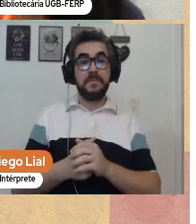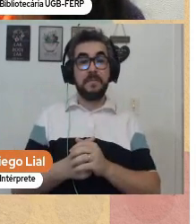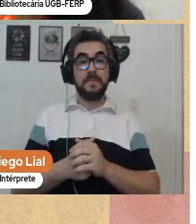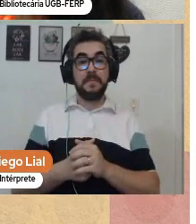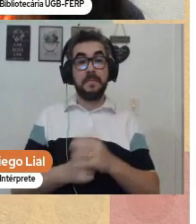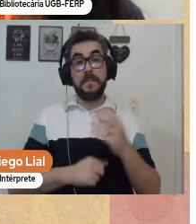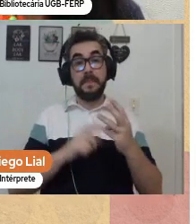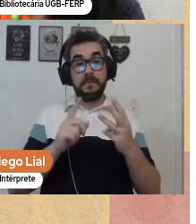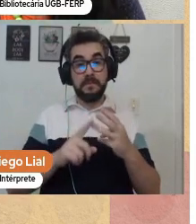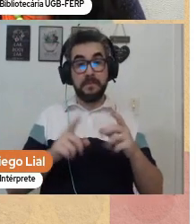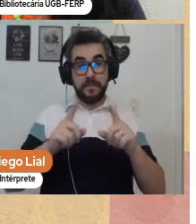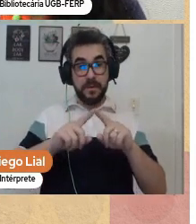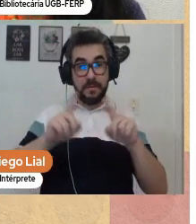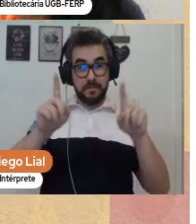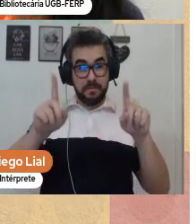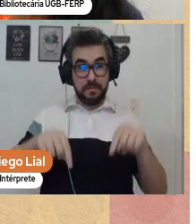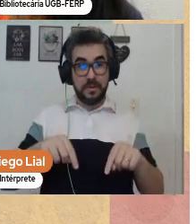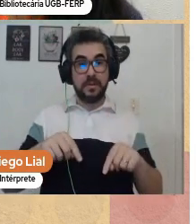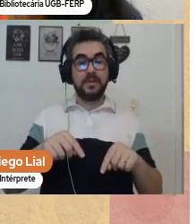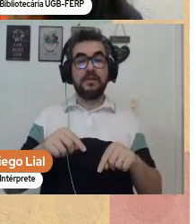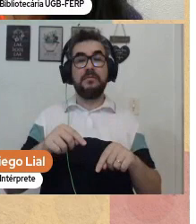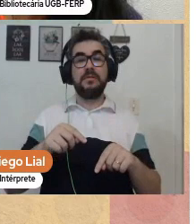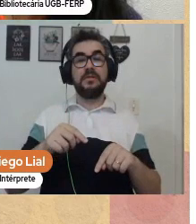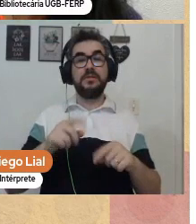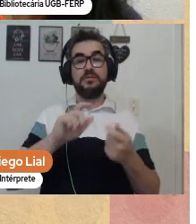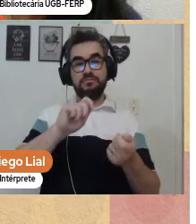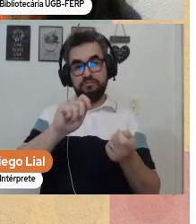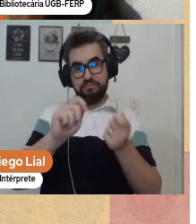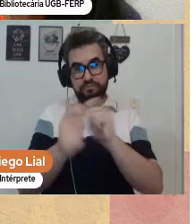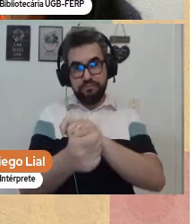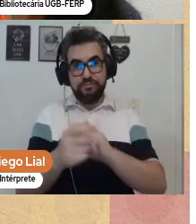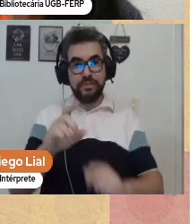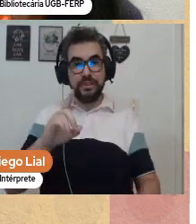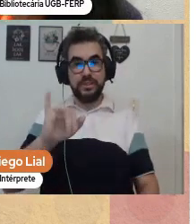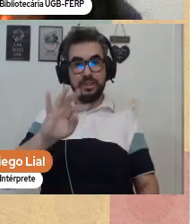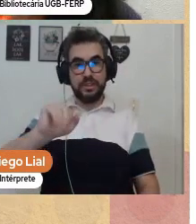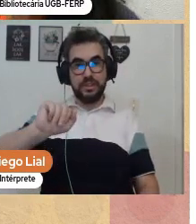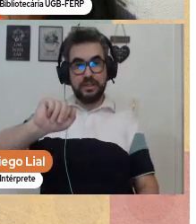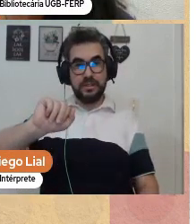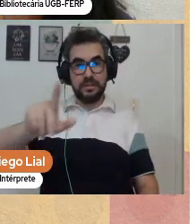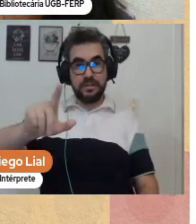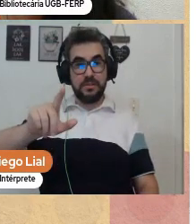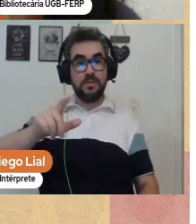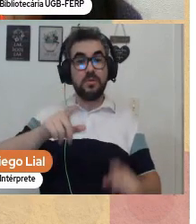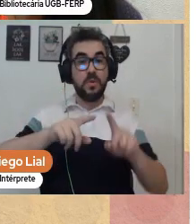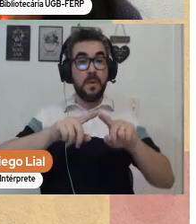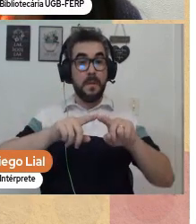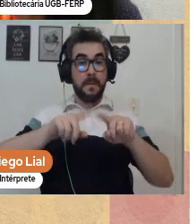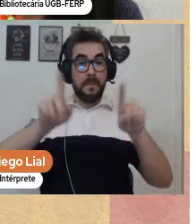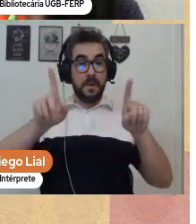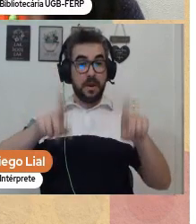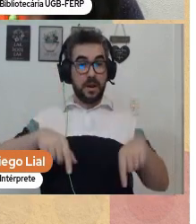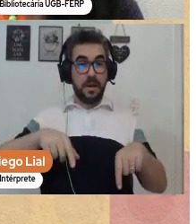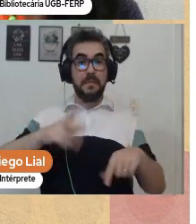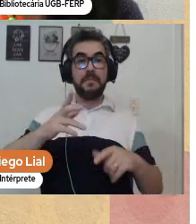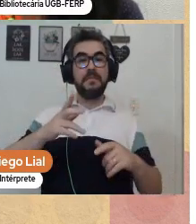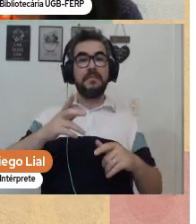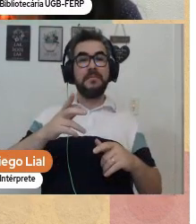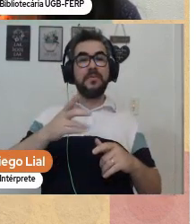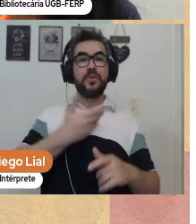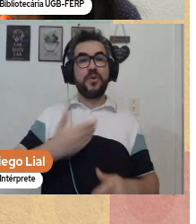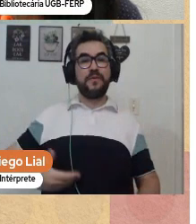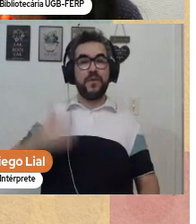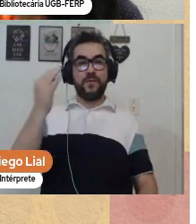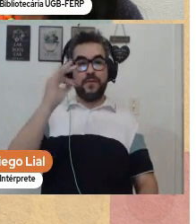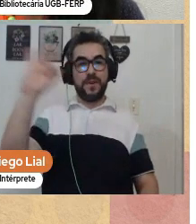coleção do programa Mais Médico, que já é o acervo arquivístico iconográfico, né, do Departamento de Arquivo e Documentação, mas